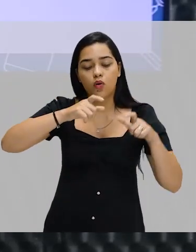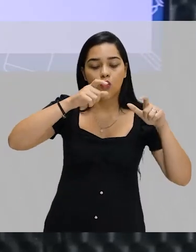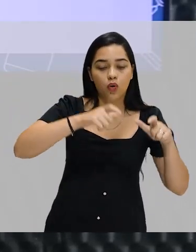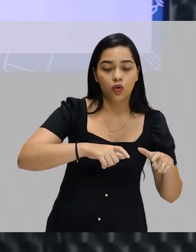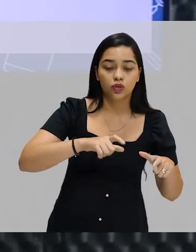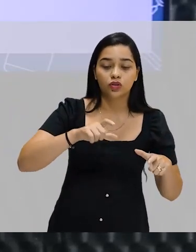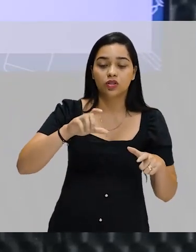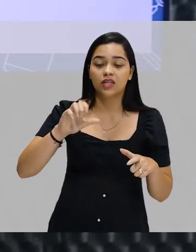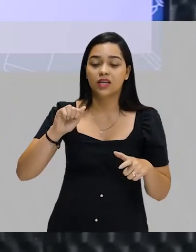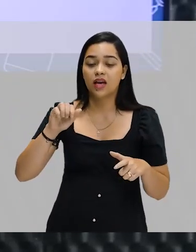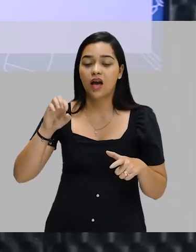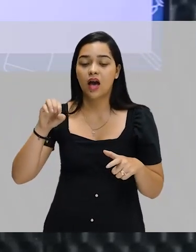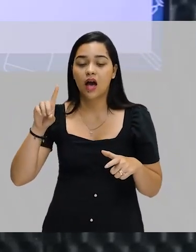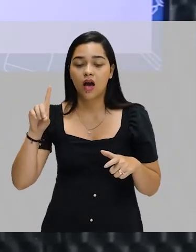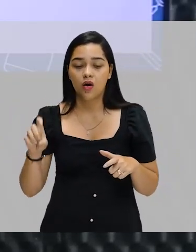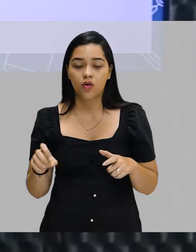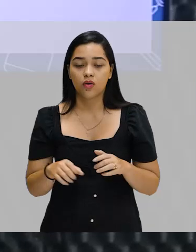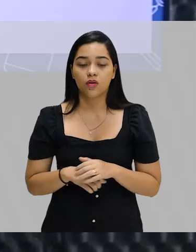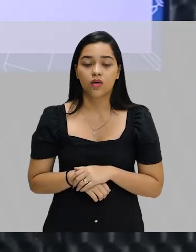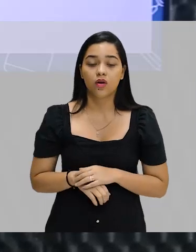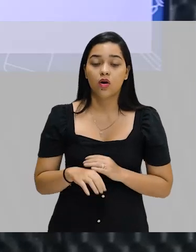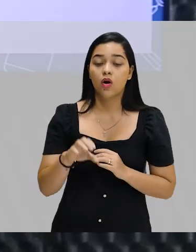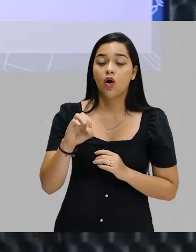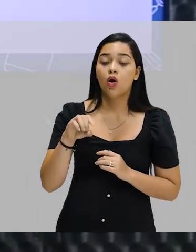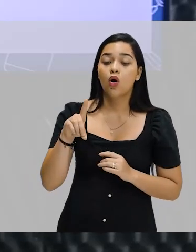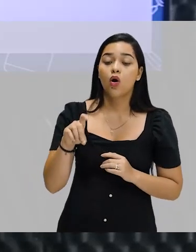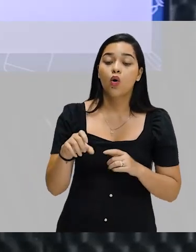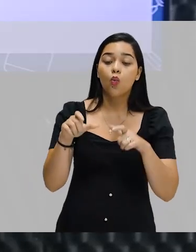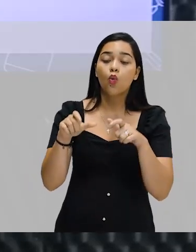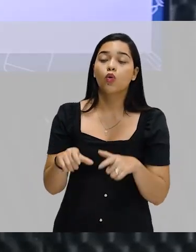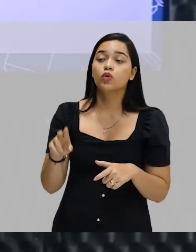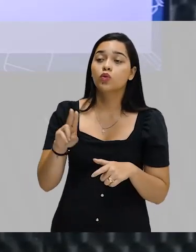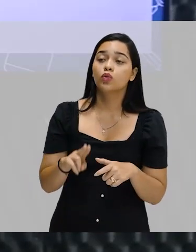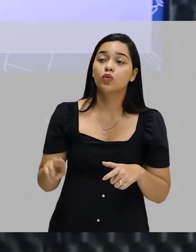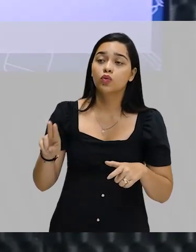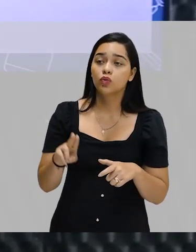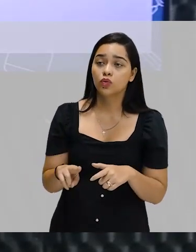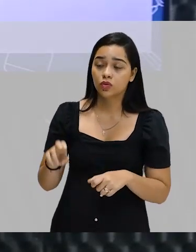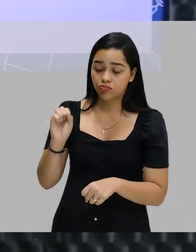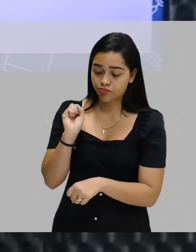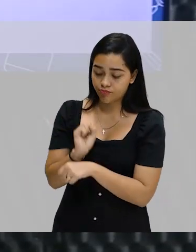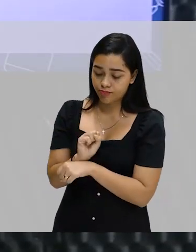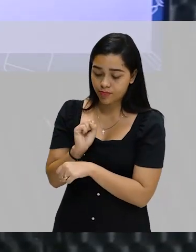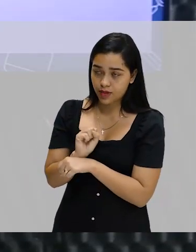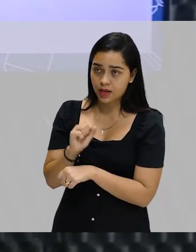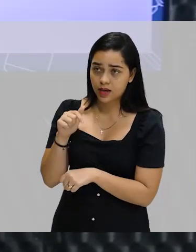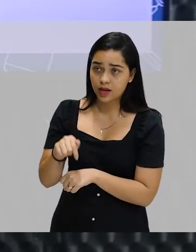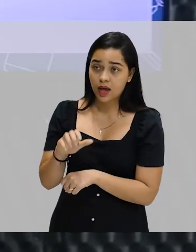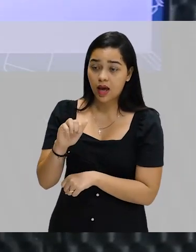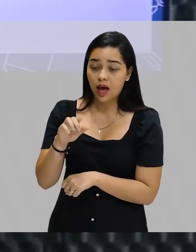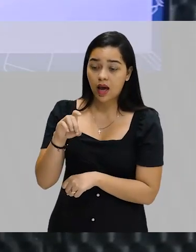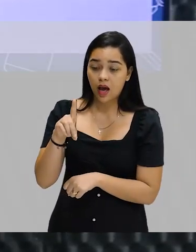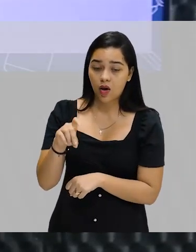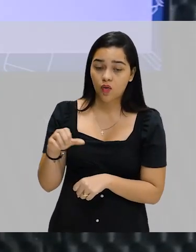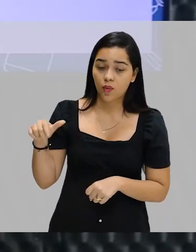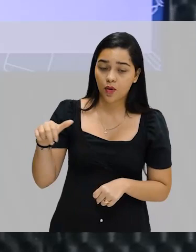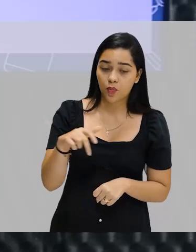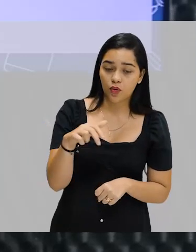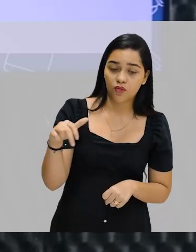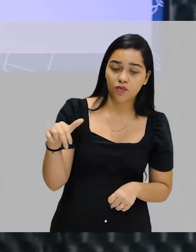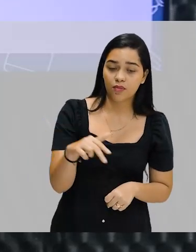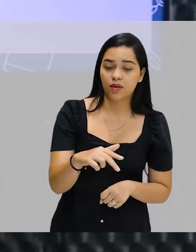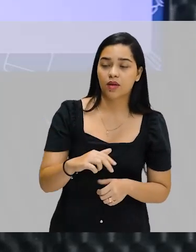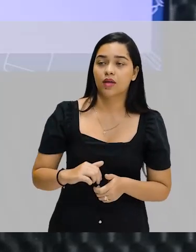e aonde. Onde usa-se para lugares estáticos. Aonde para